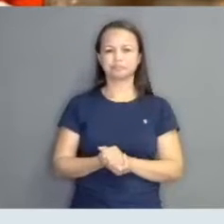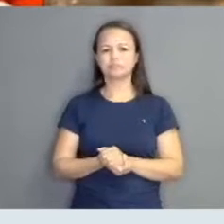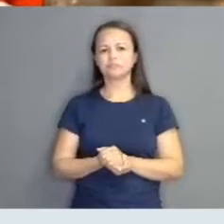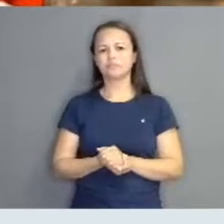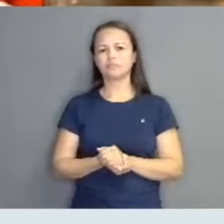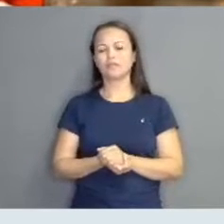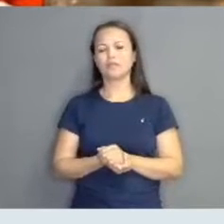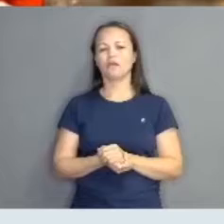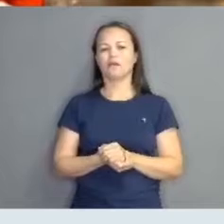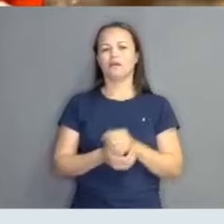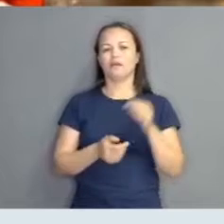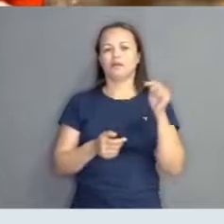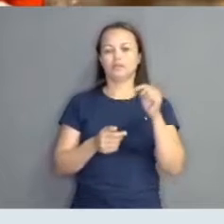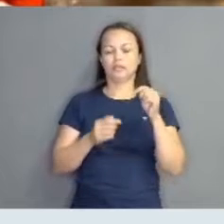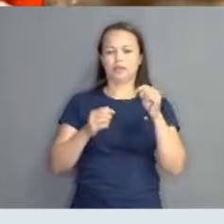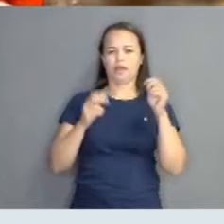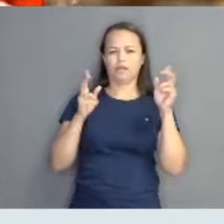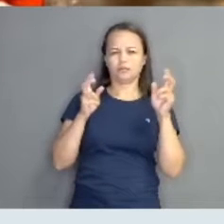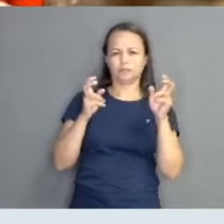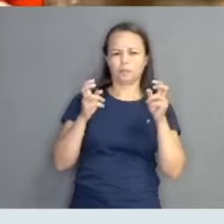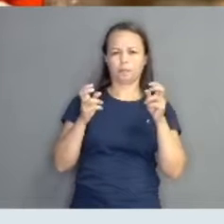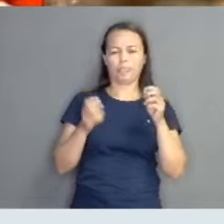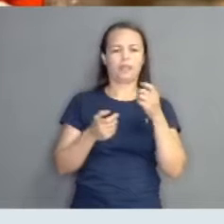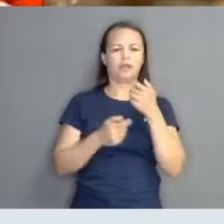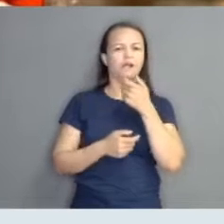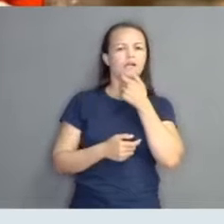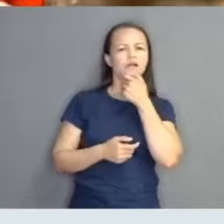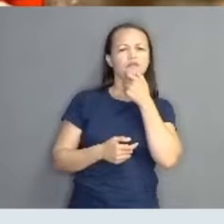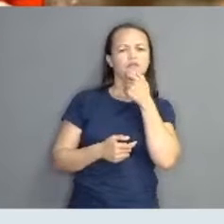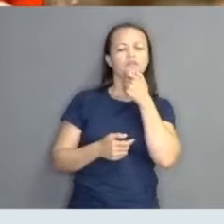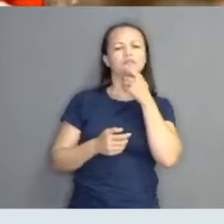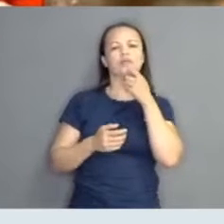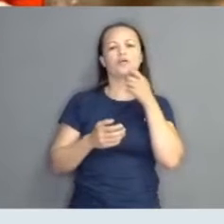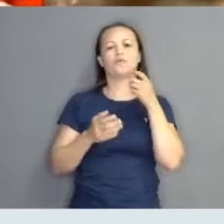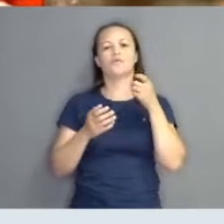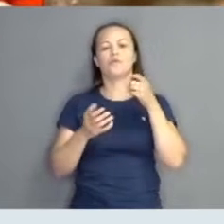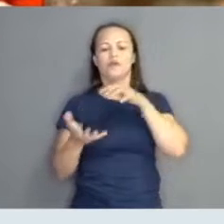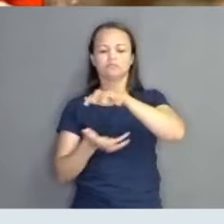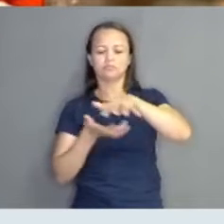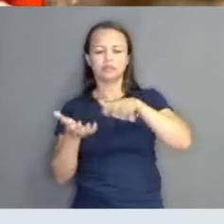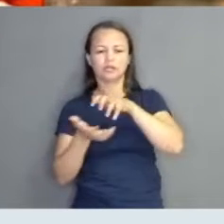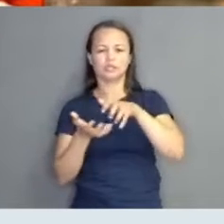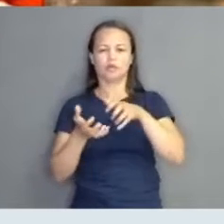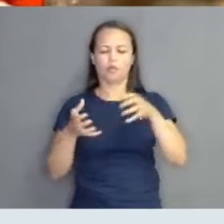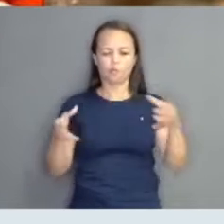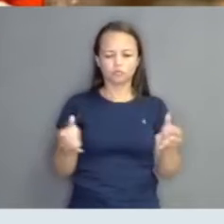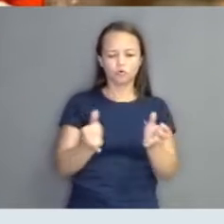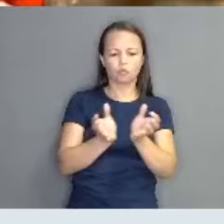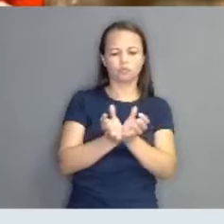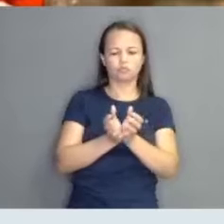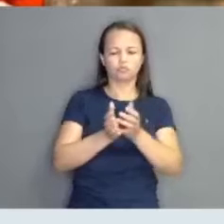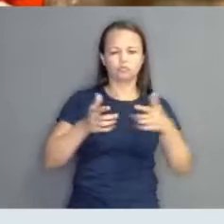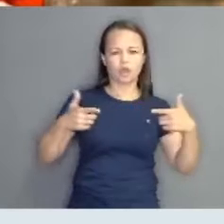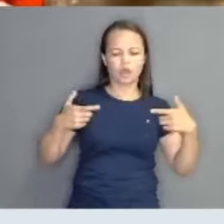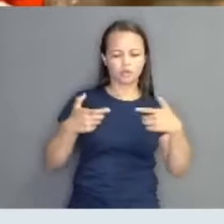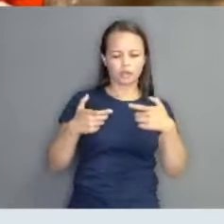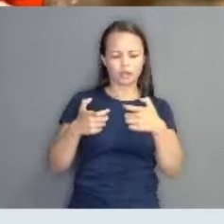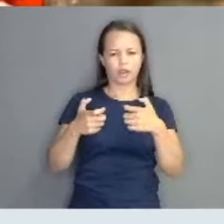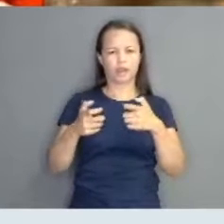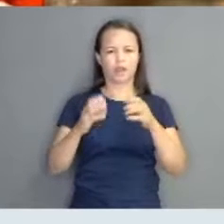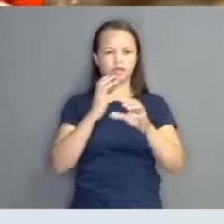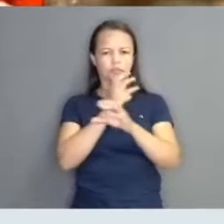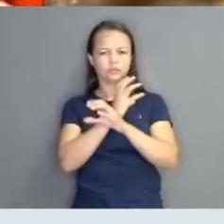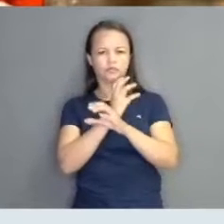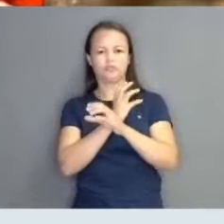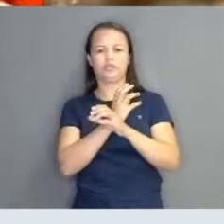assim: a Revolução Inglesa foi um conjunto de guerras civis e mudanças de regime político